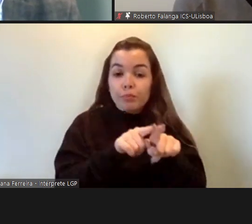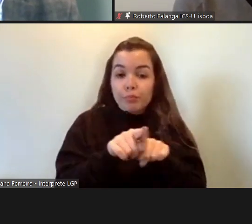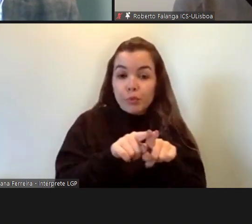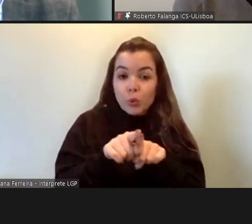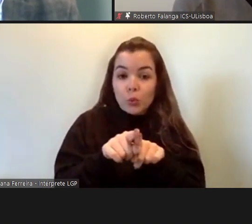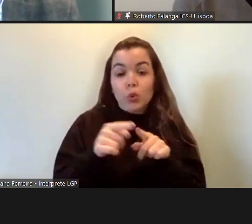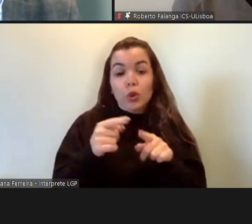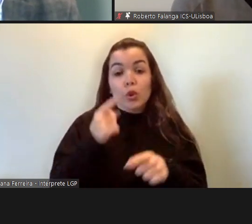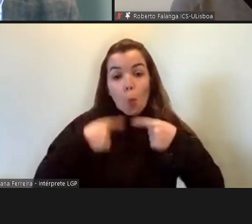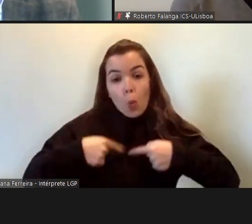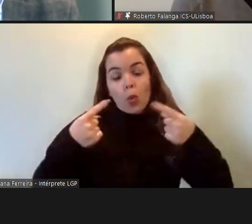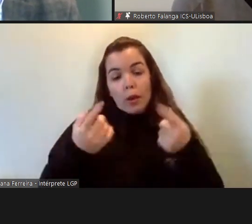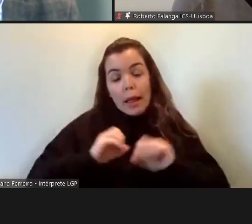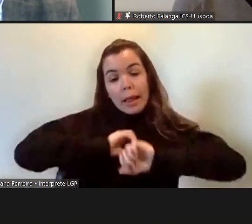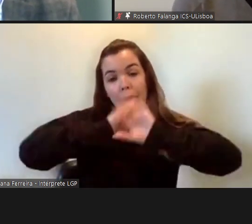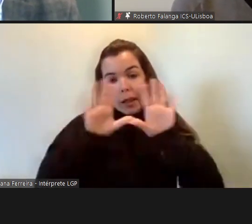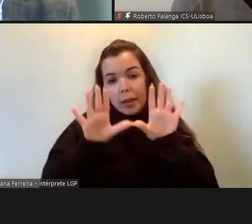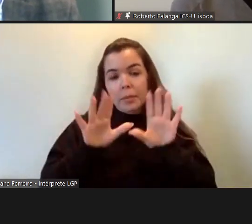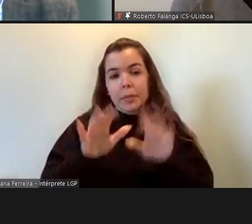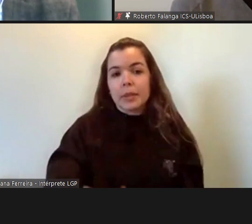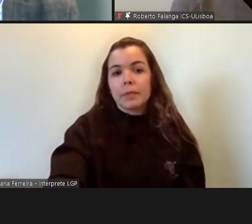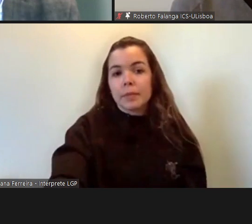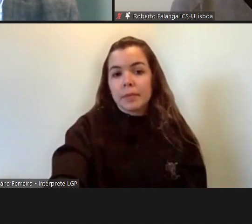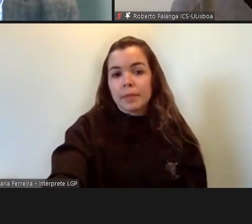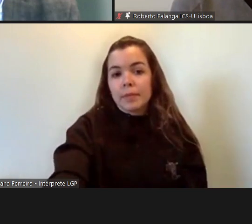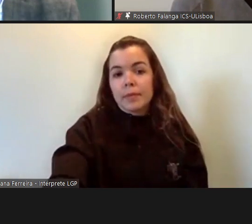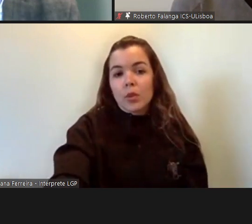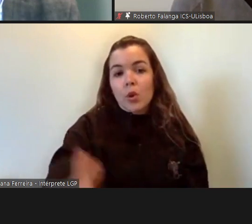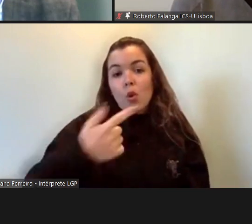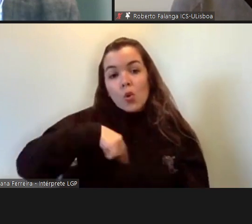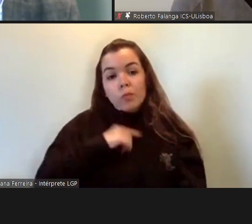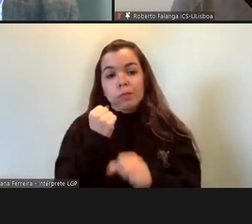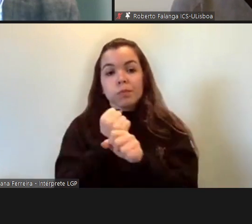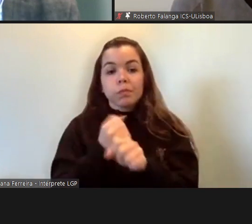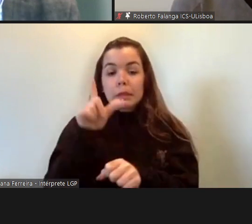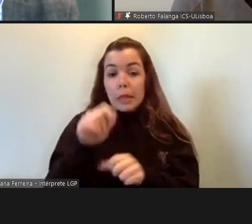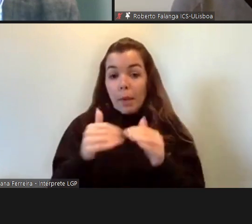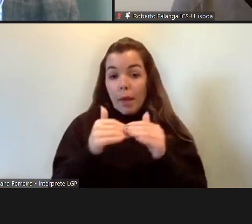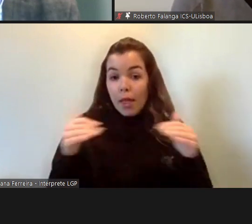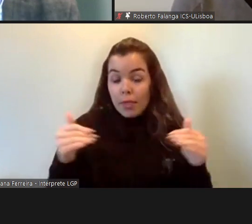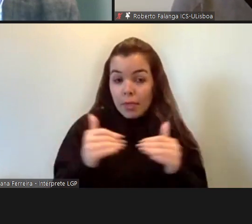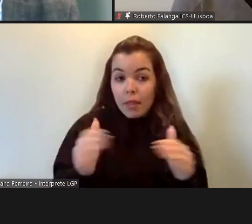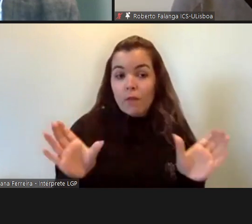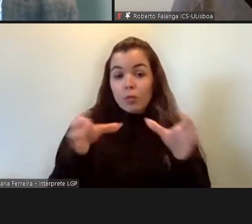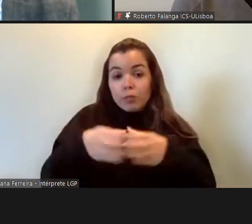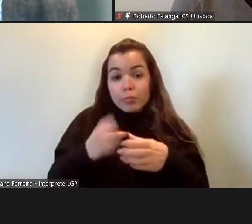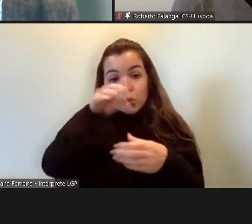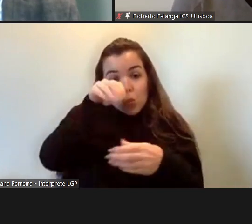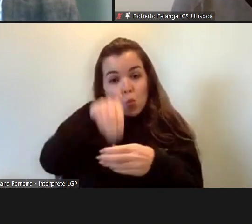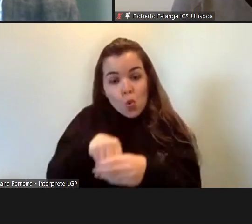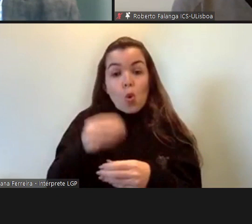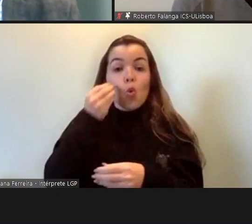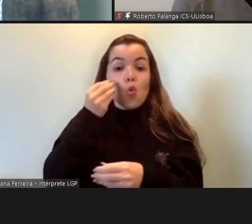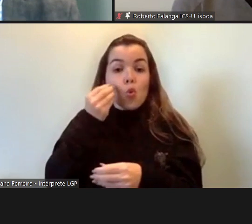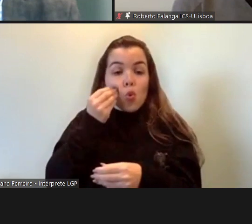públicas. Claramente, estamos a trabalhar também a nível de comissão em como fomentar, como ajudar